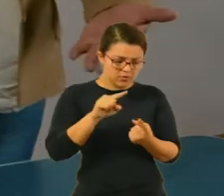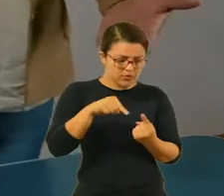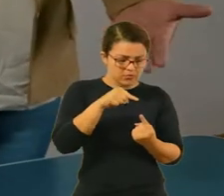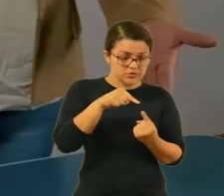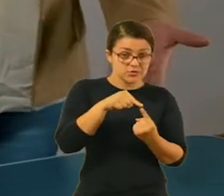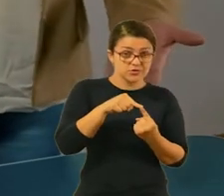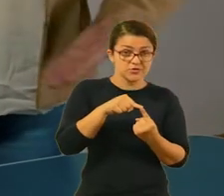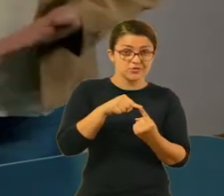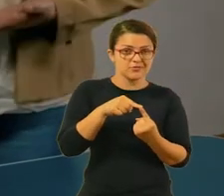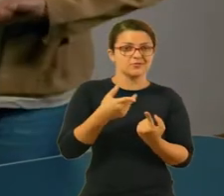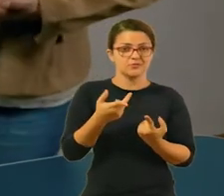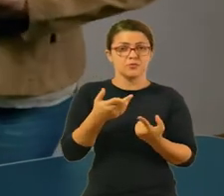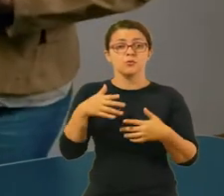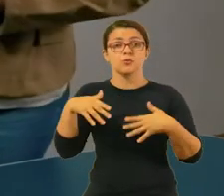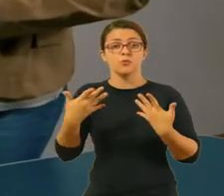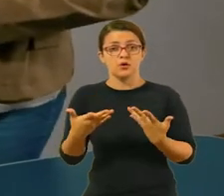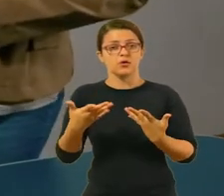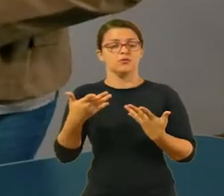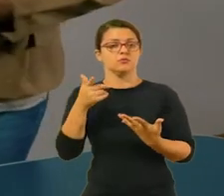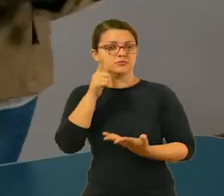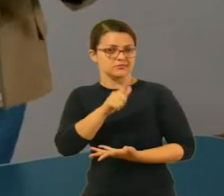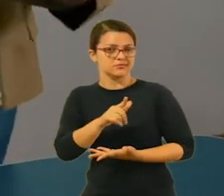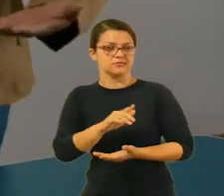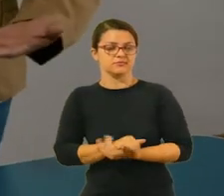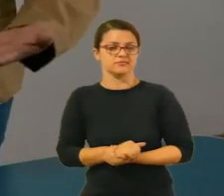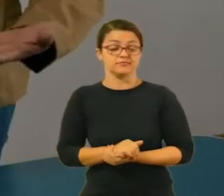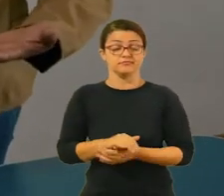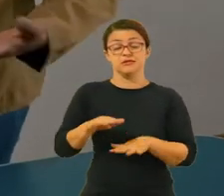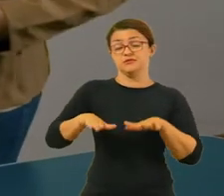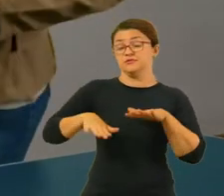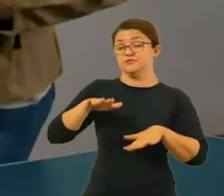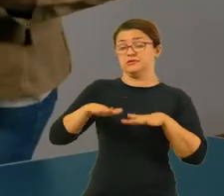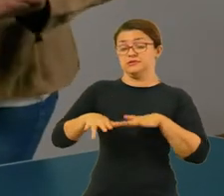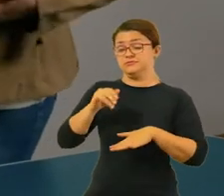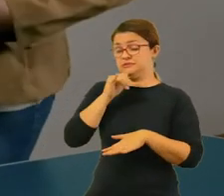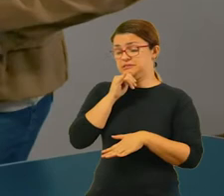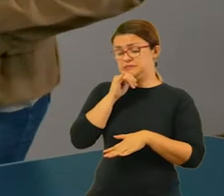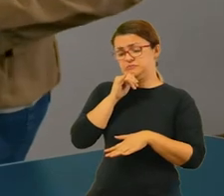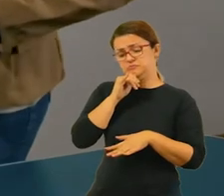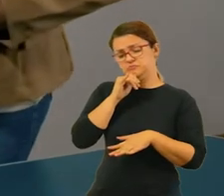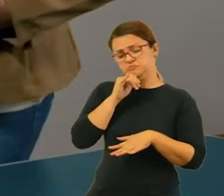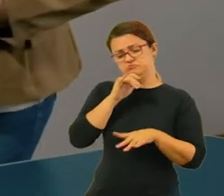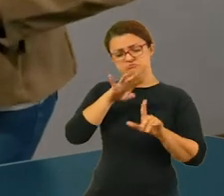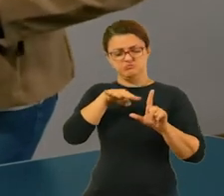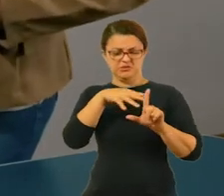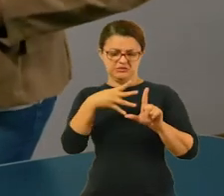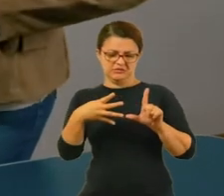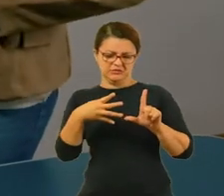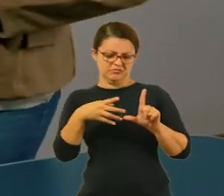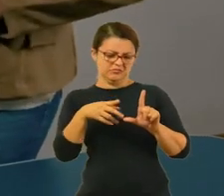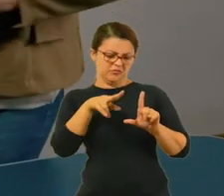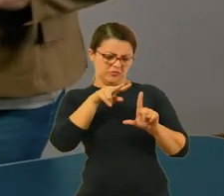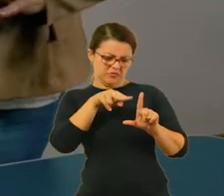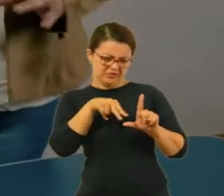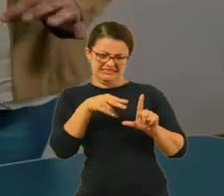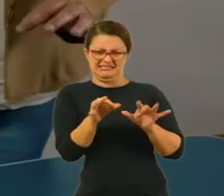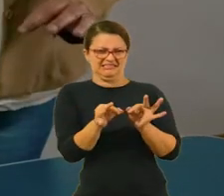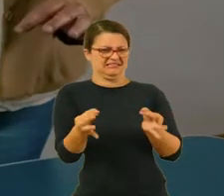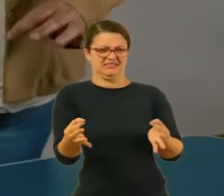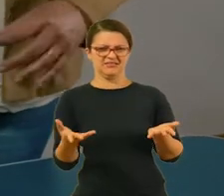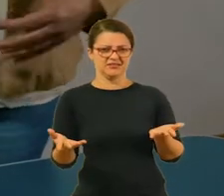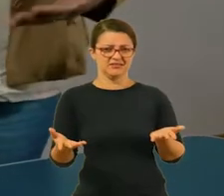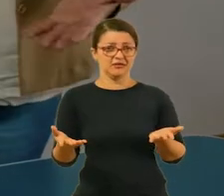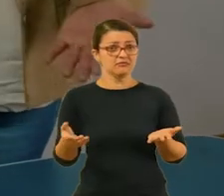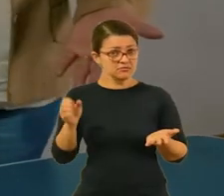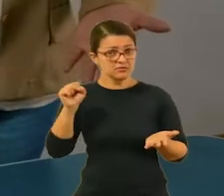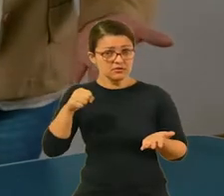tem o objetivo que ele está querendo atingir com essa atividade. Às vezes a gente olha e acha que isso é uma coisa muito